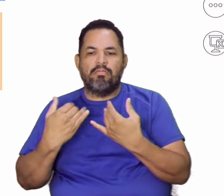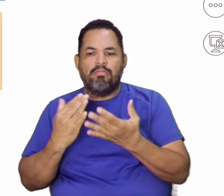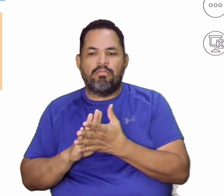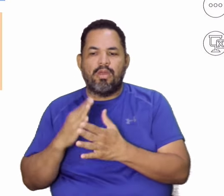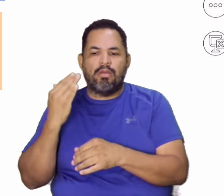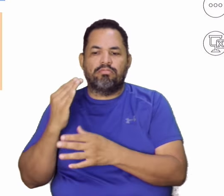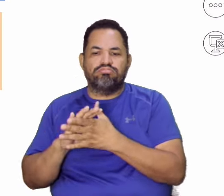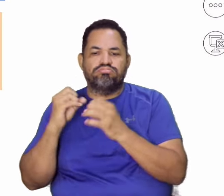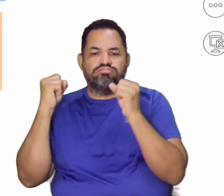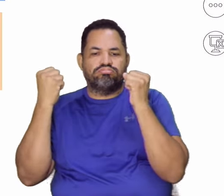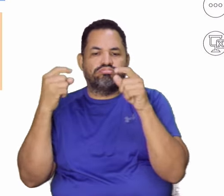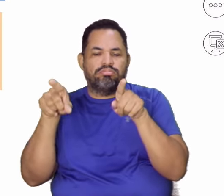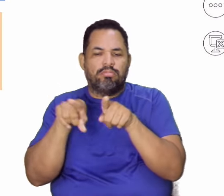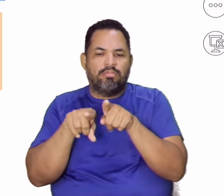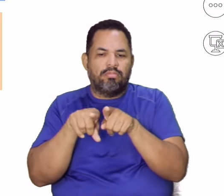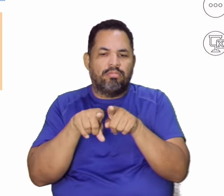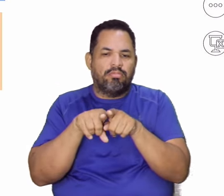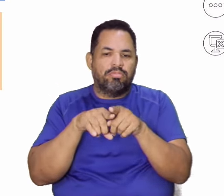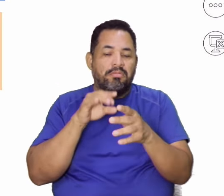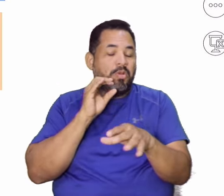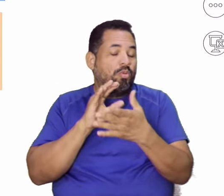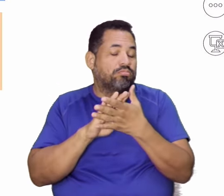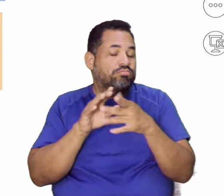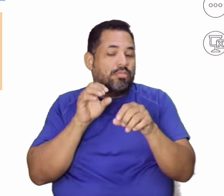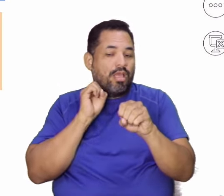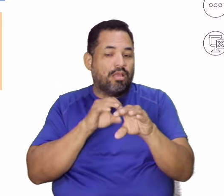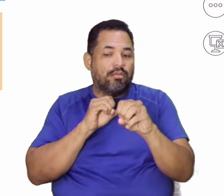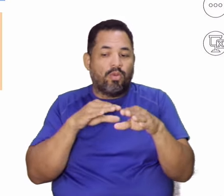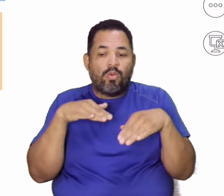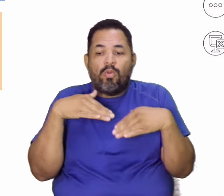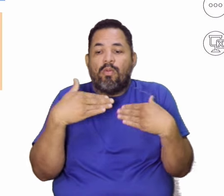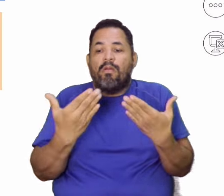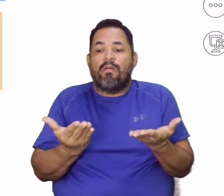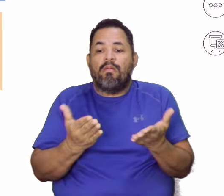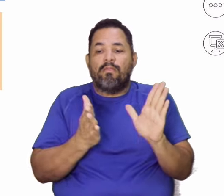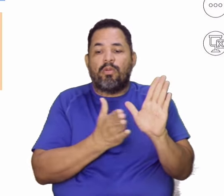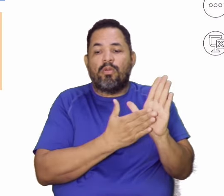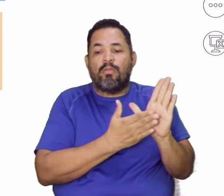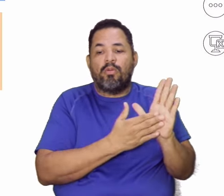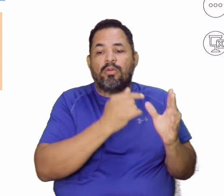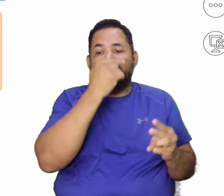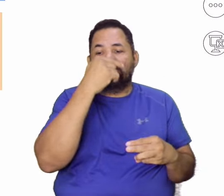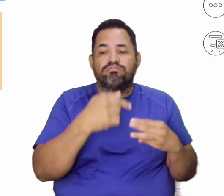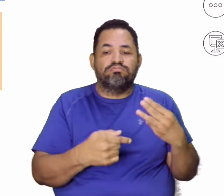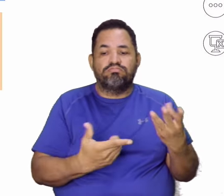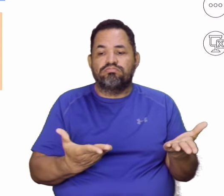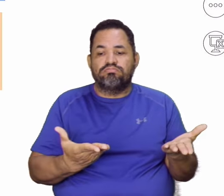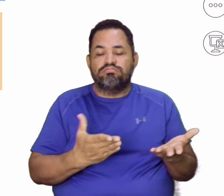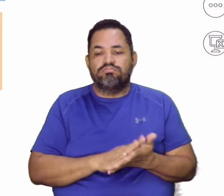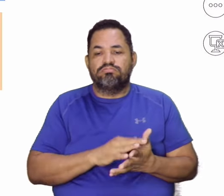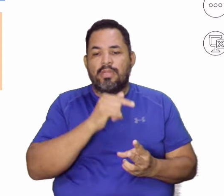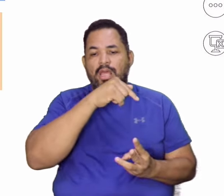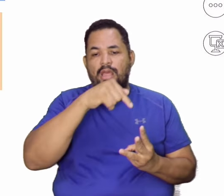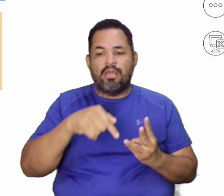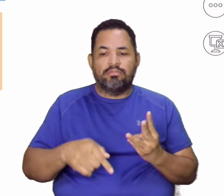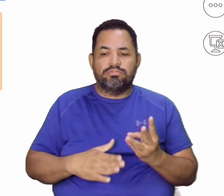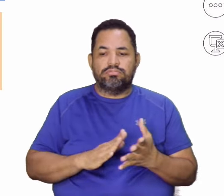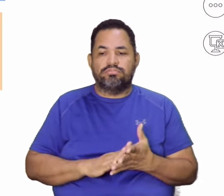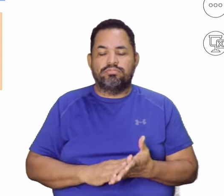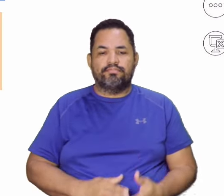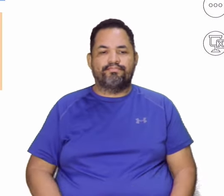físicos ou até mesmo educativos Quais são as propostas que a gente tá realizando essas práticas nesses três meios